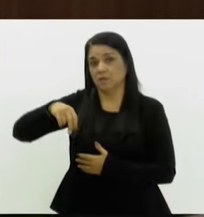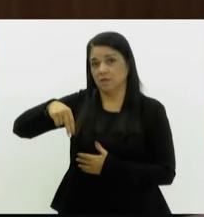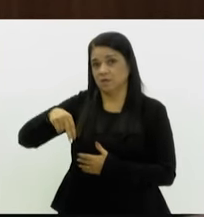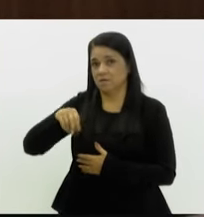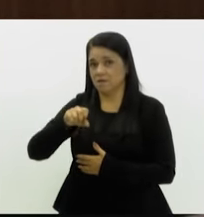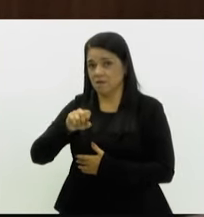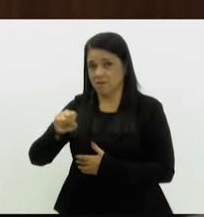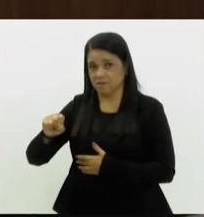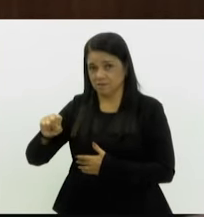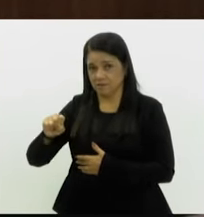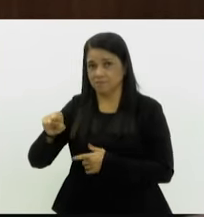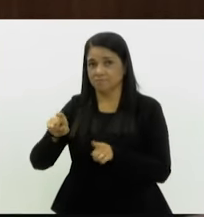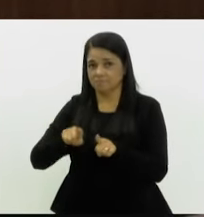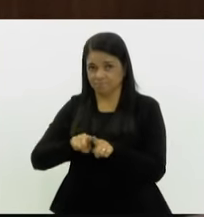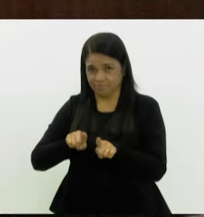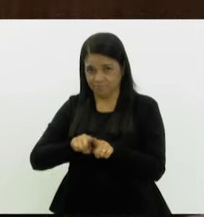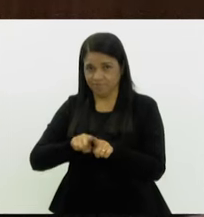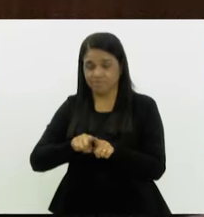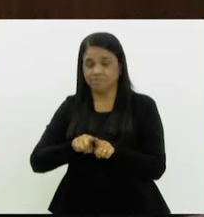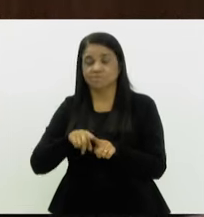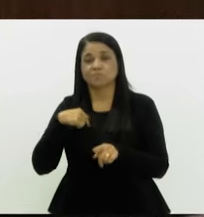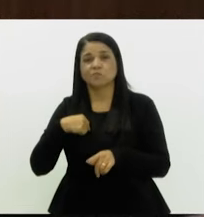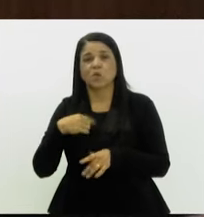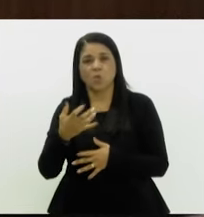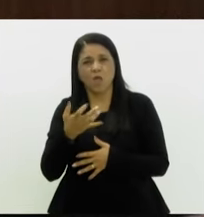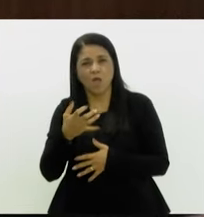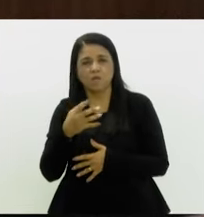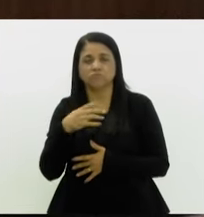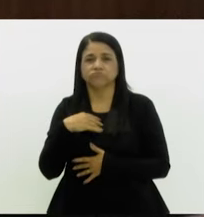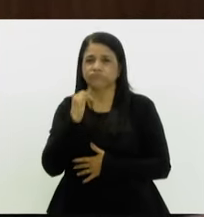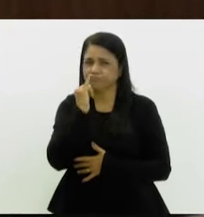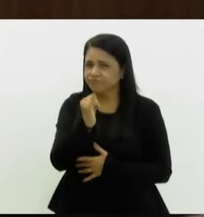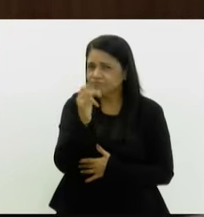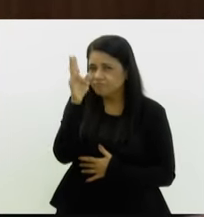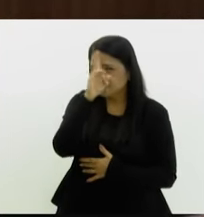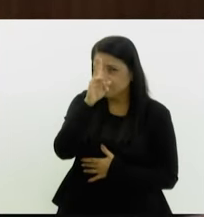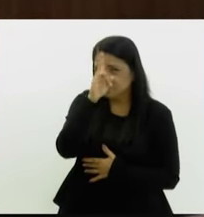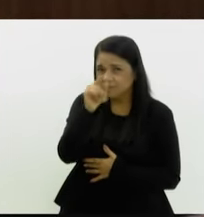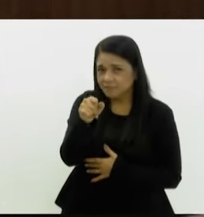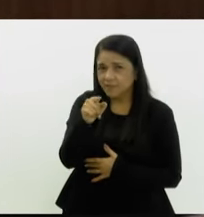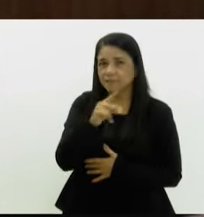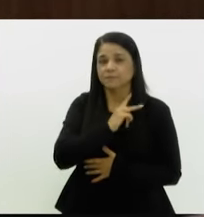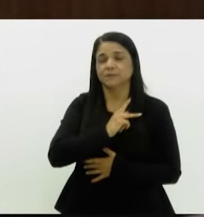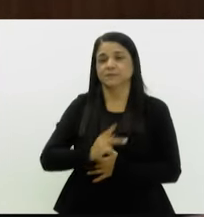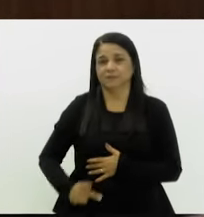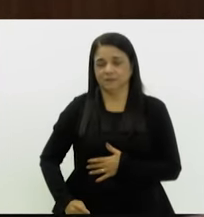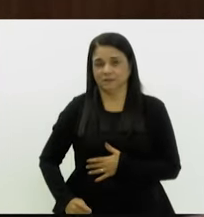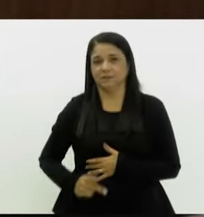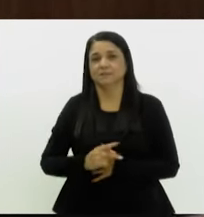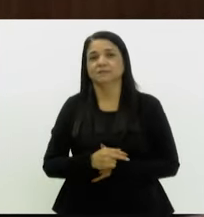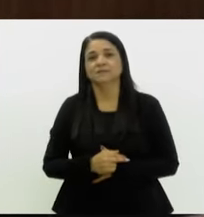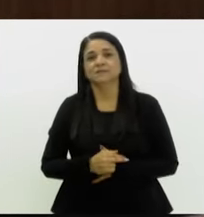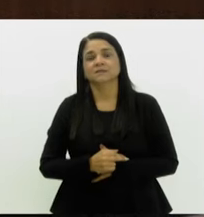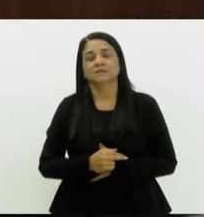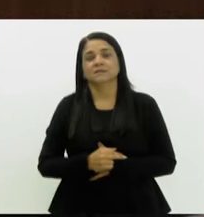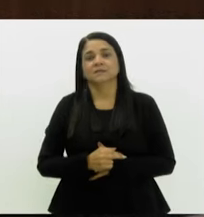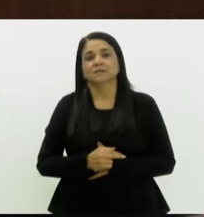INSS. Mas eu queria lembrar a Vossa Excelência, senhora presidente, e